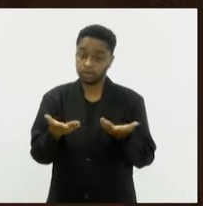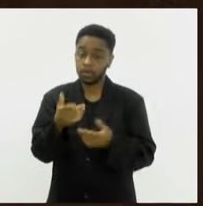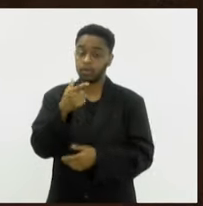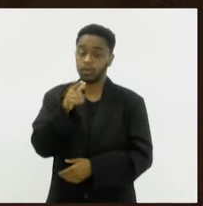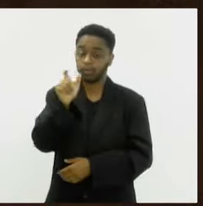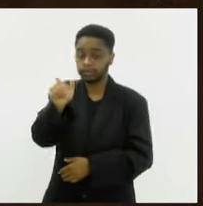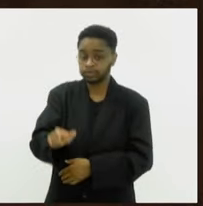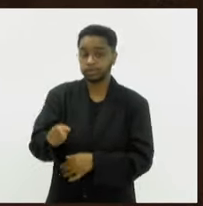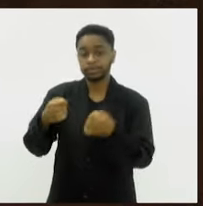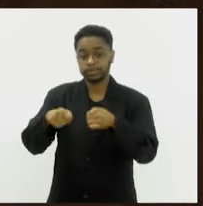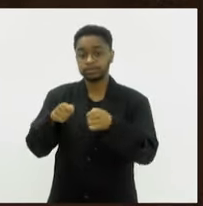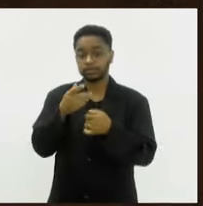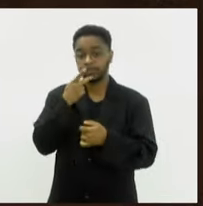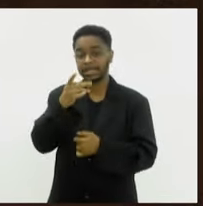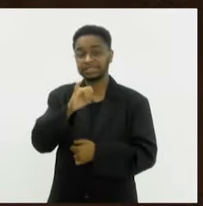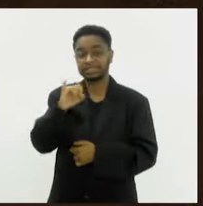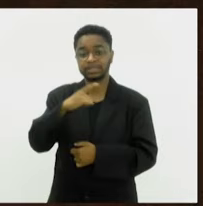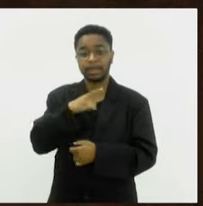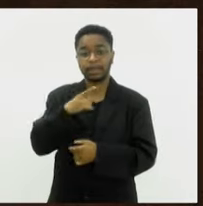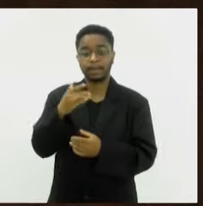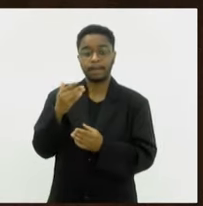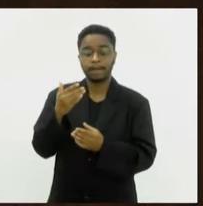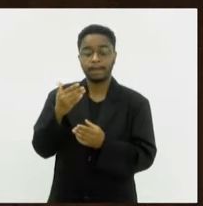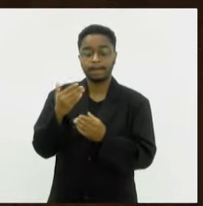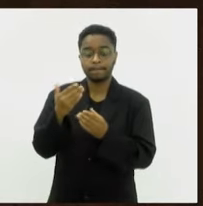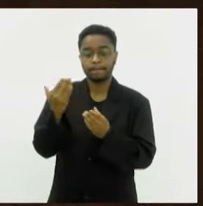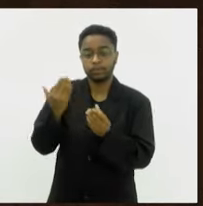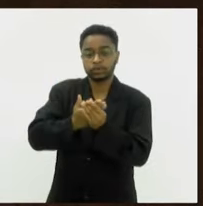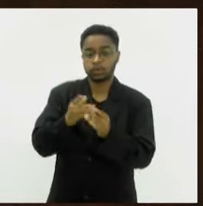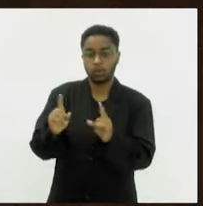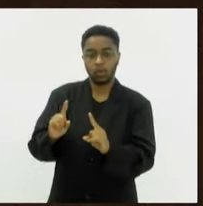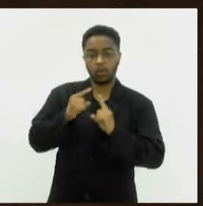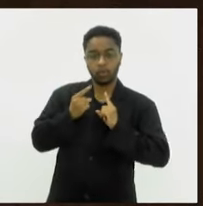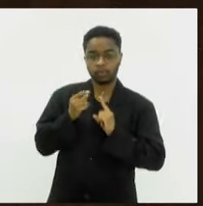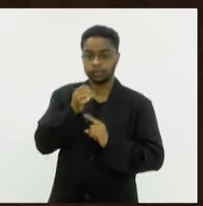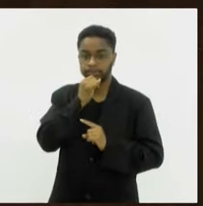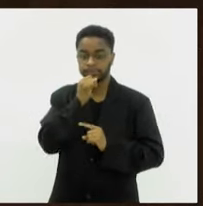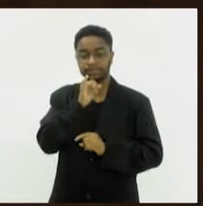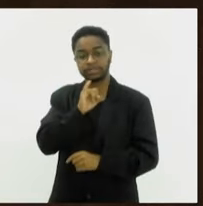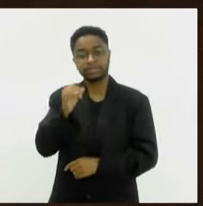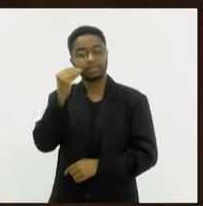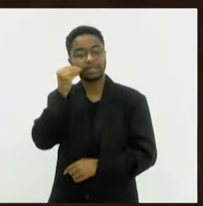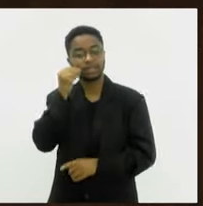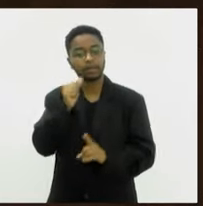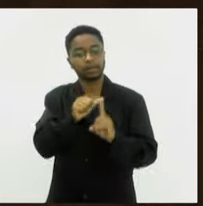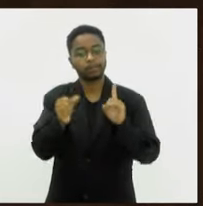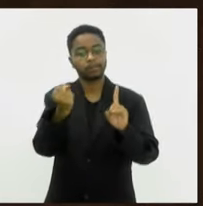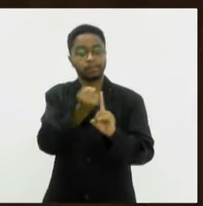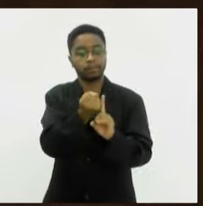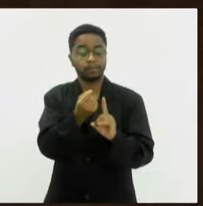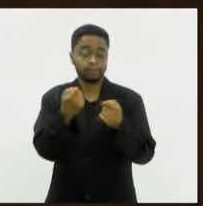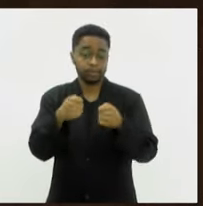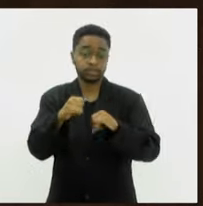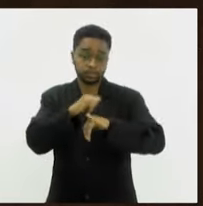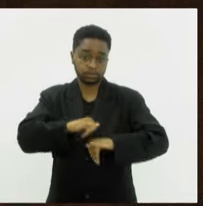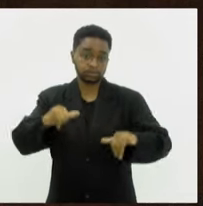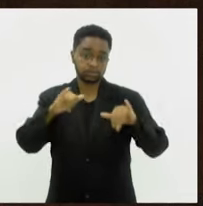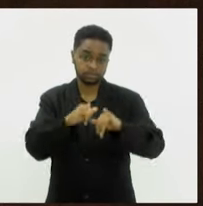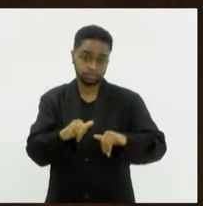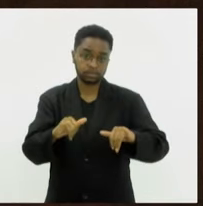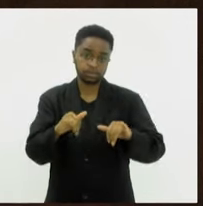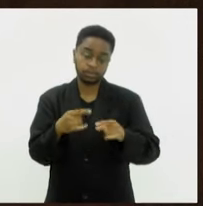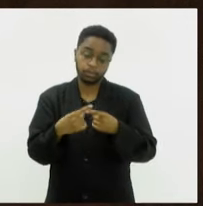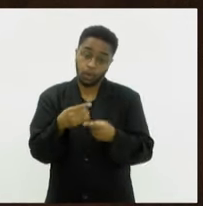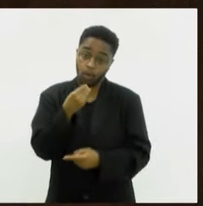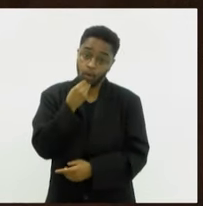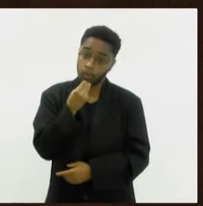tem processos contra ele sobre a questão, por exemplo, de tentativa de feminicídio, que isso seja declarado. Porque é claro